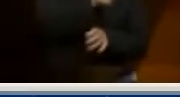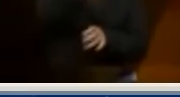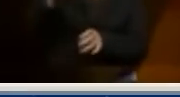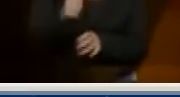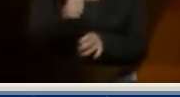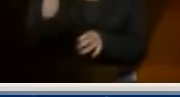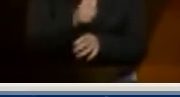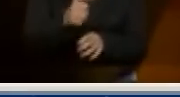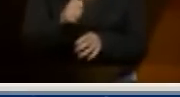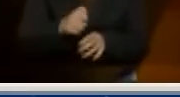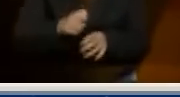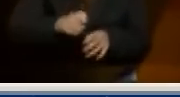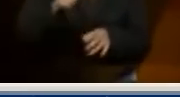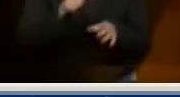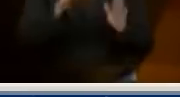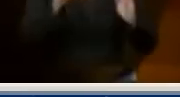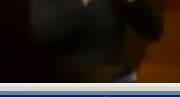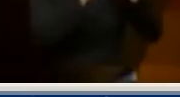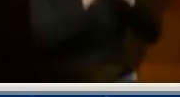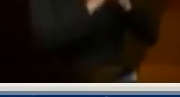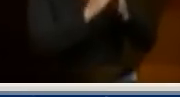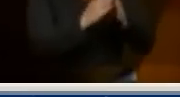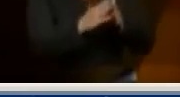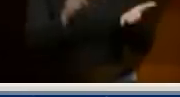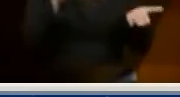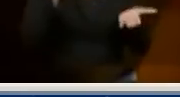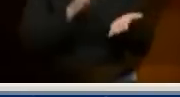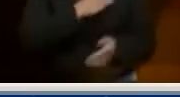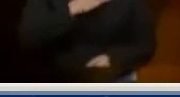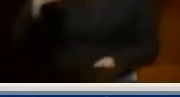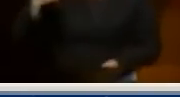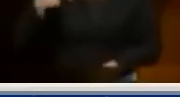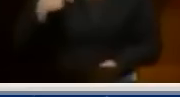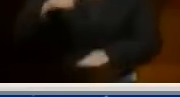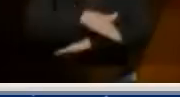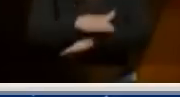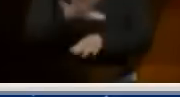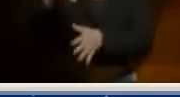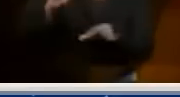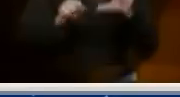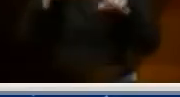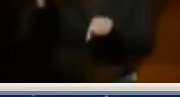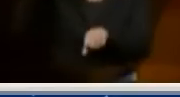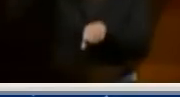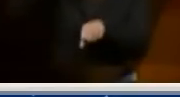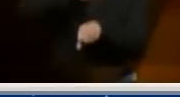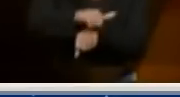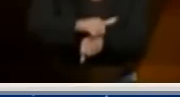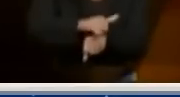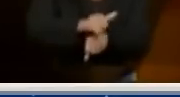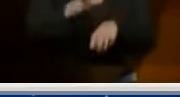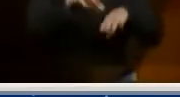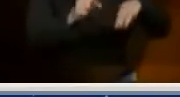Operandi muito grave e o reitero gosto muito da plataforma espero que ela corrigir seu rumo o Twitter diz que